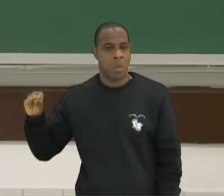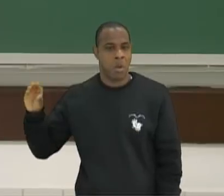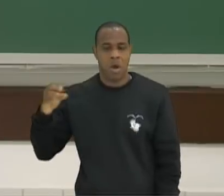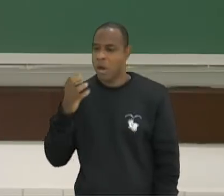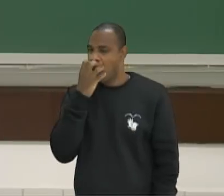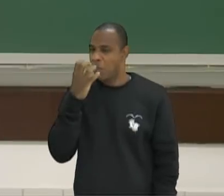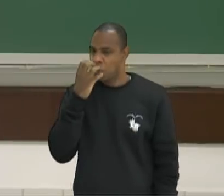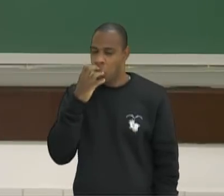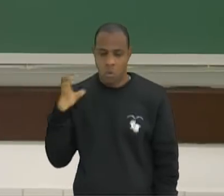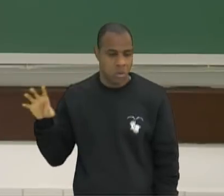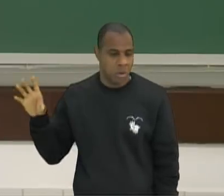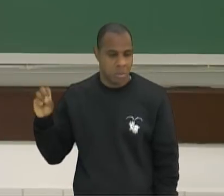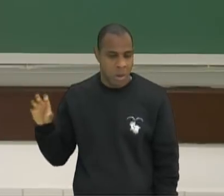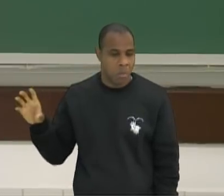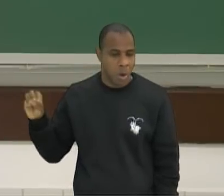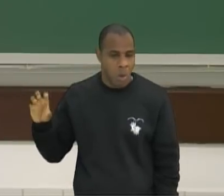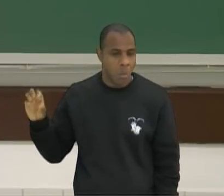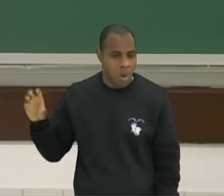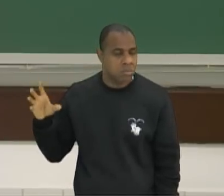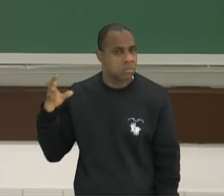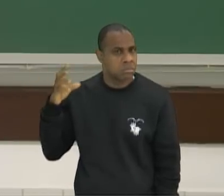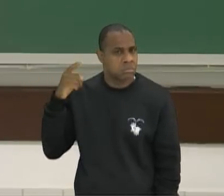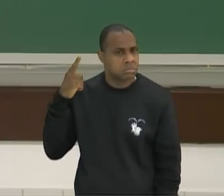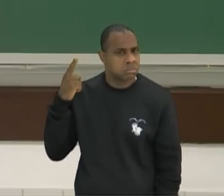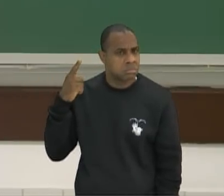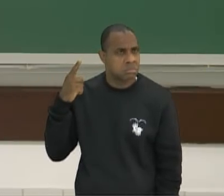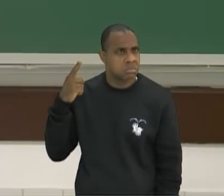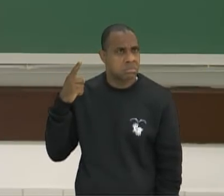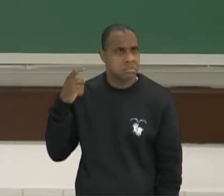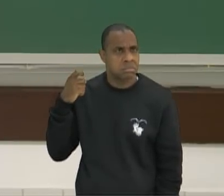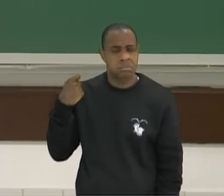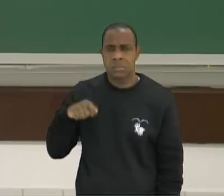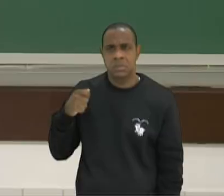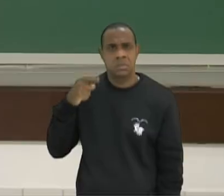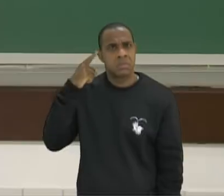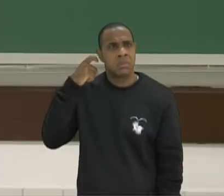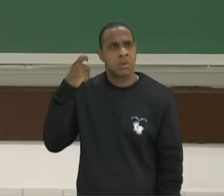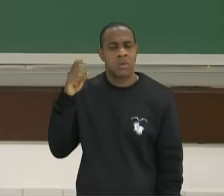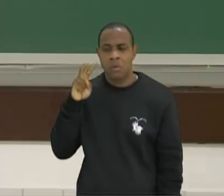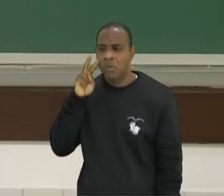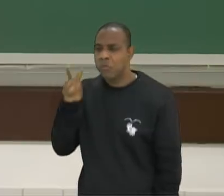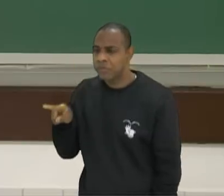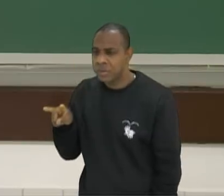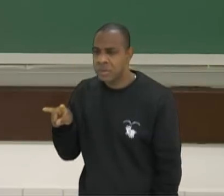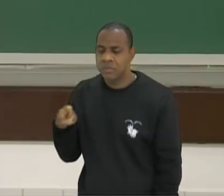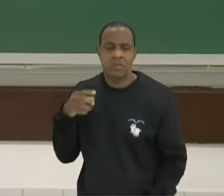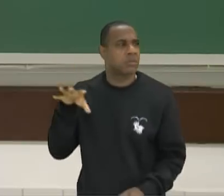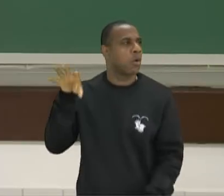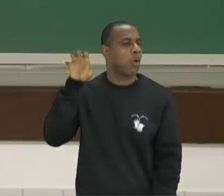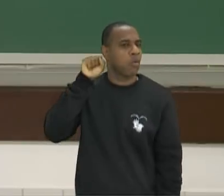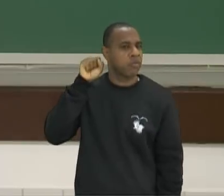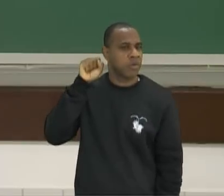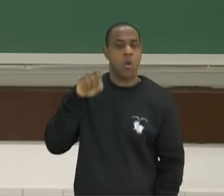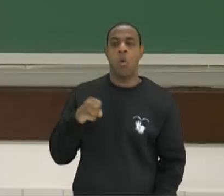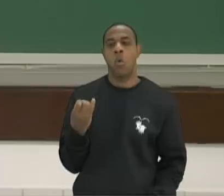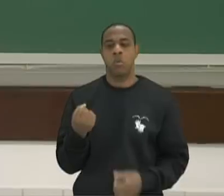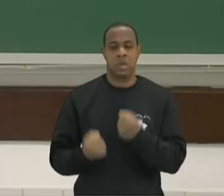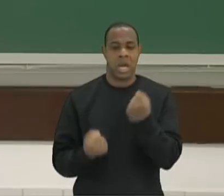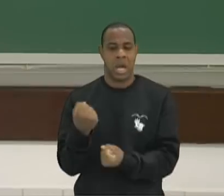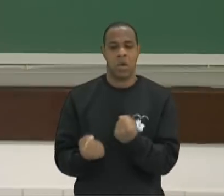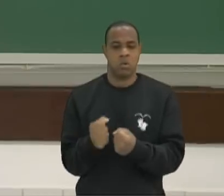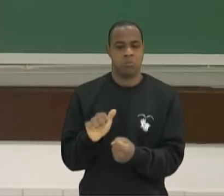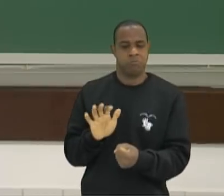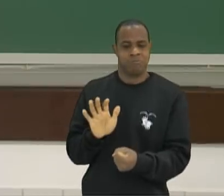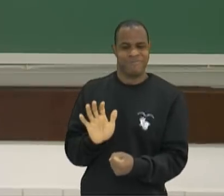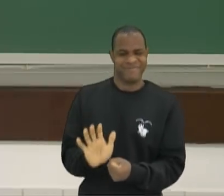uma freada de um veículo, necessariamente você não precisa ter visto o contexto para que você venha a ouvir ele. Se você está no